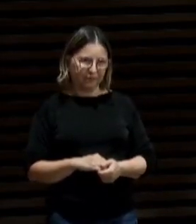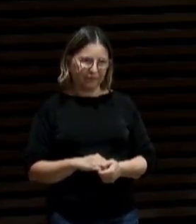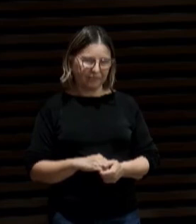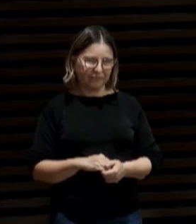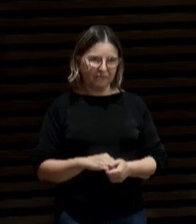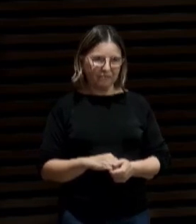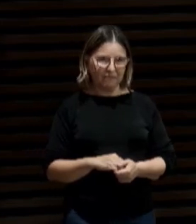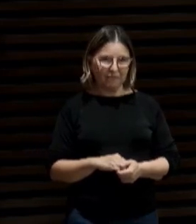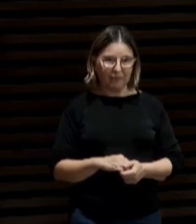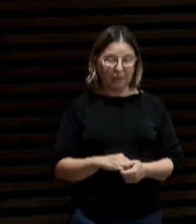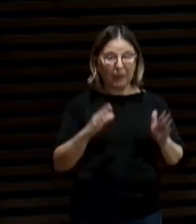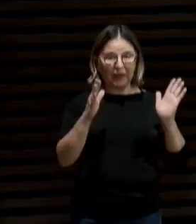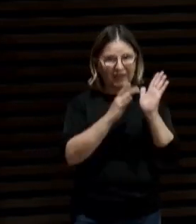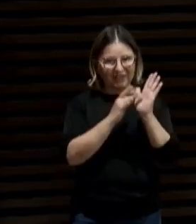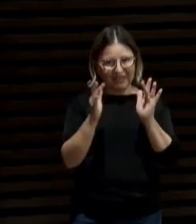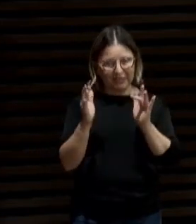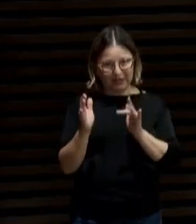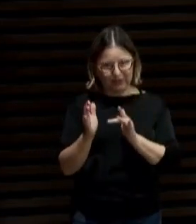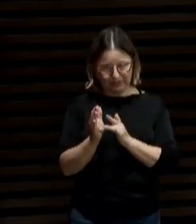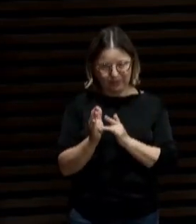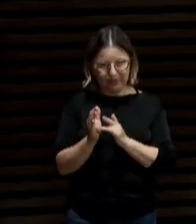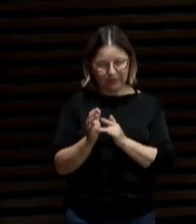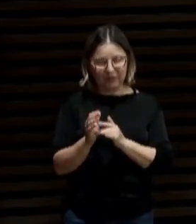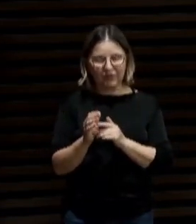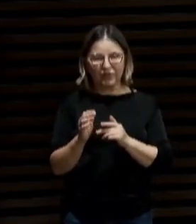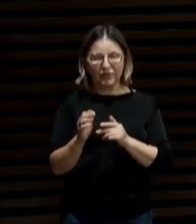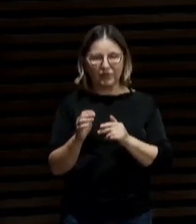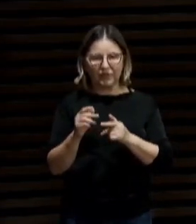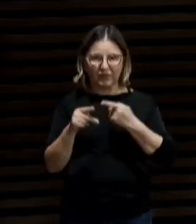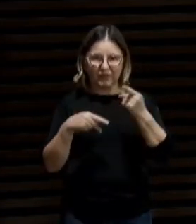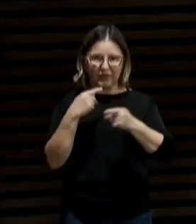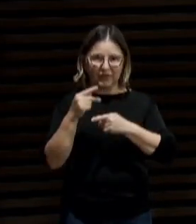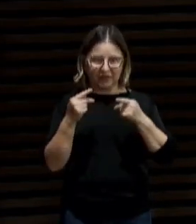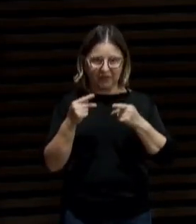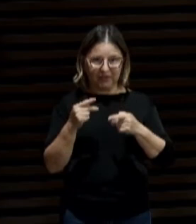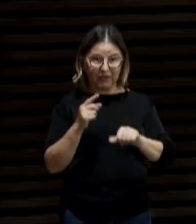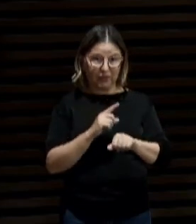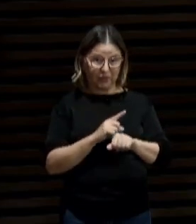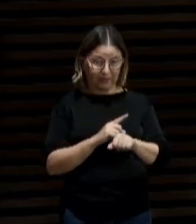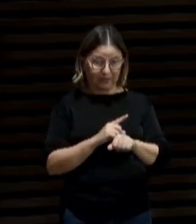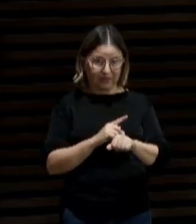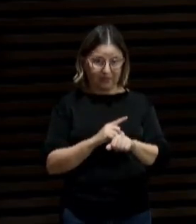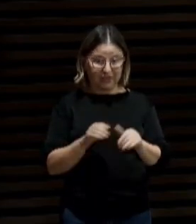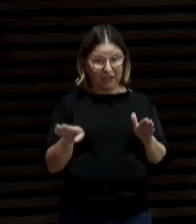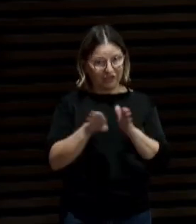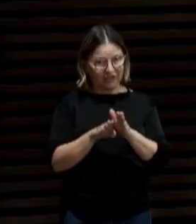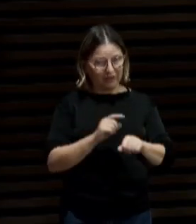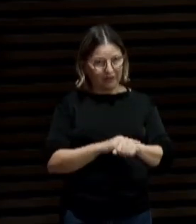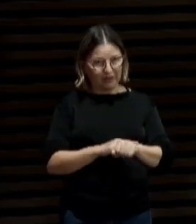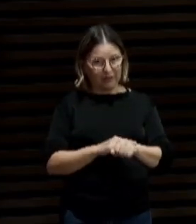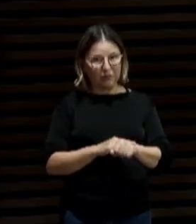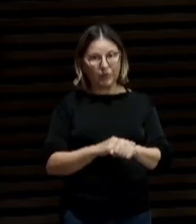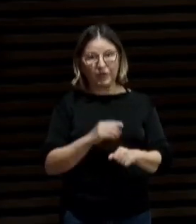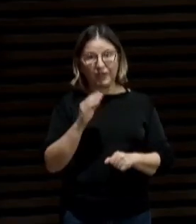E segundo Jesus, meus amados, Jesus disse que é um tempo de muitos falsos mestres, e Jesus diz, presta atenção